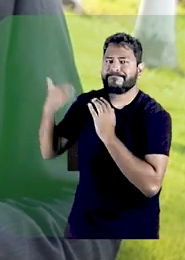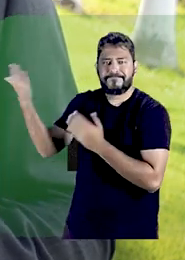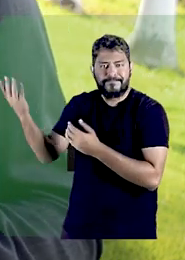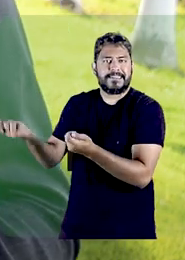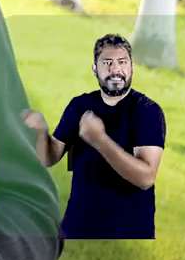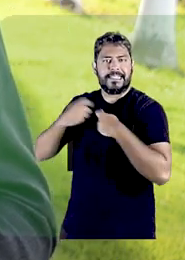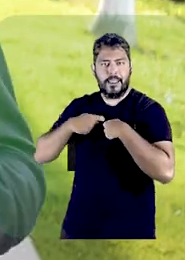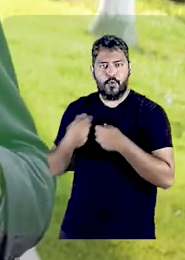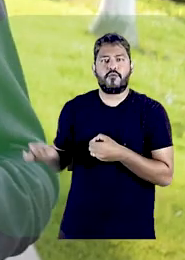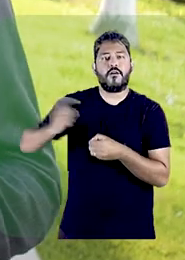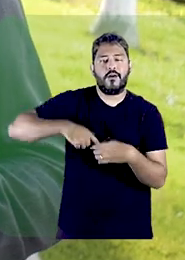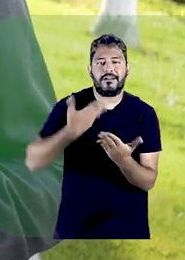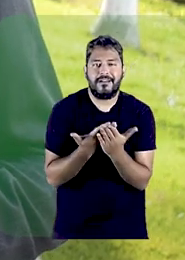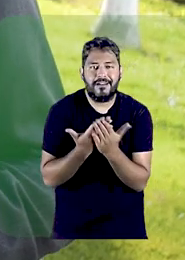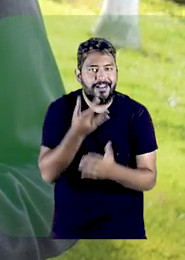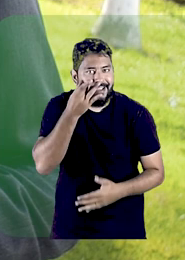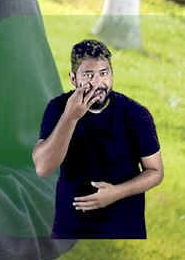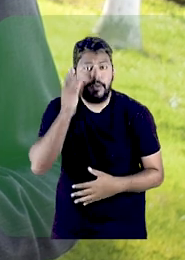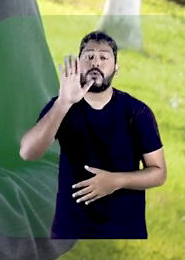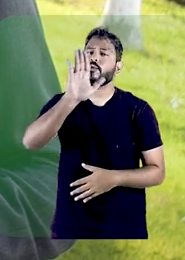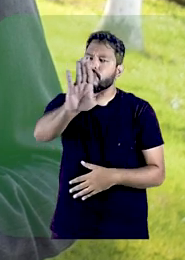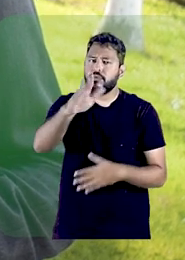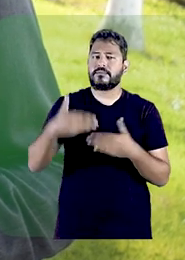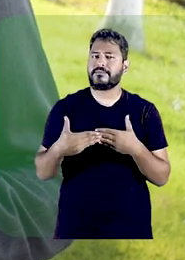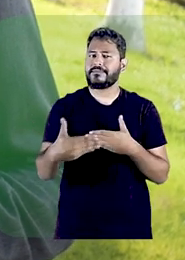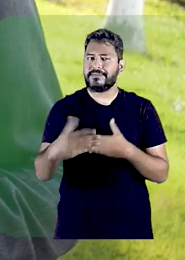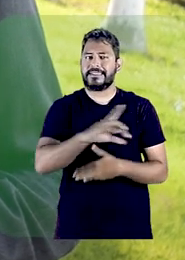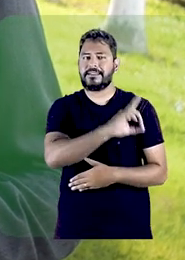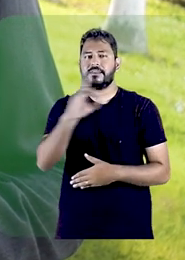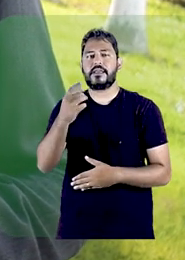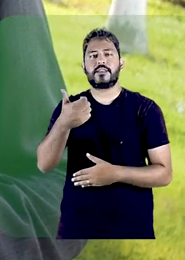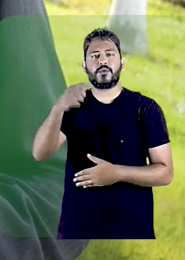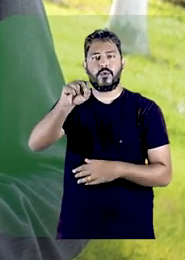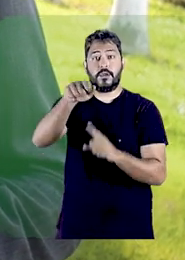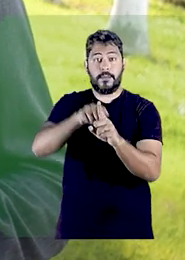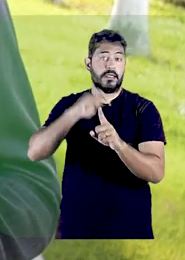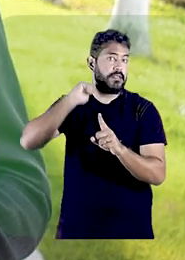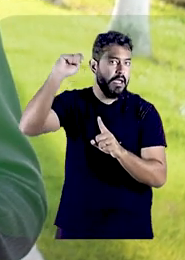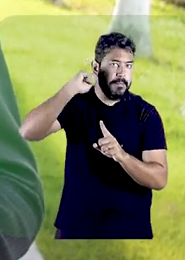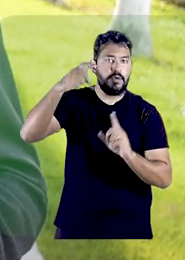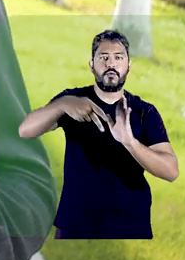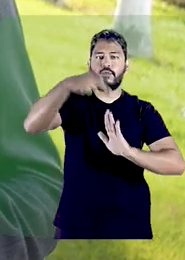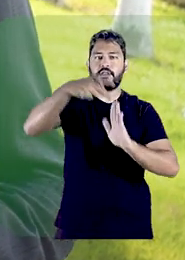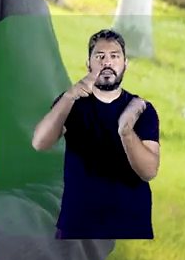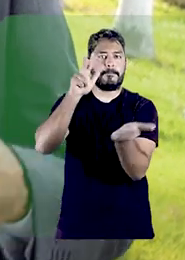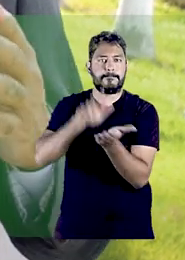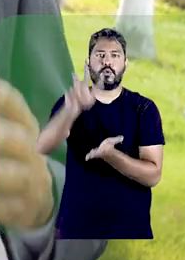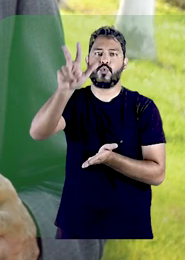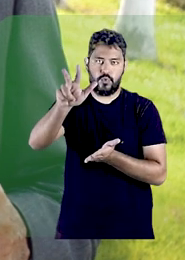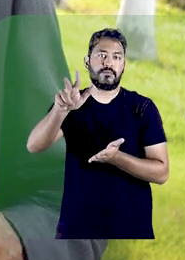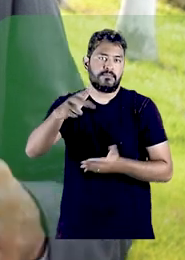voltar às salas de aula. Diante disso, a partir do dia 18 de abril, entra em vigor a portaria que estabelece